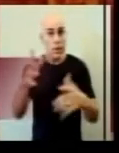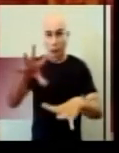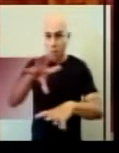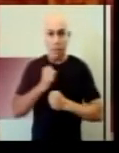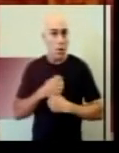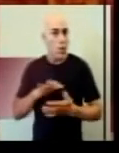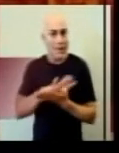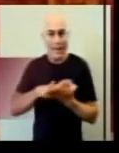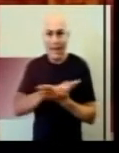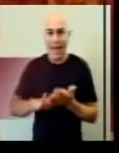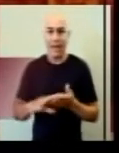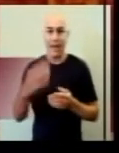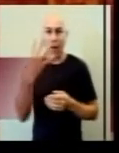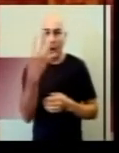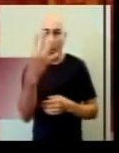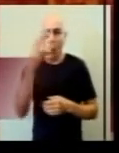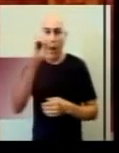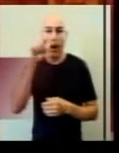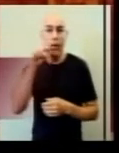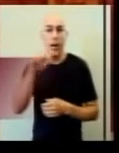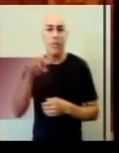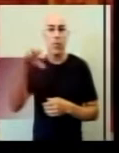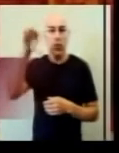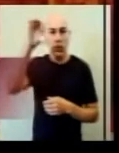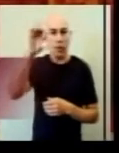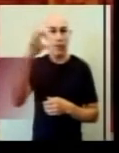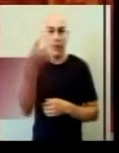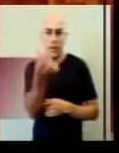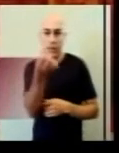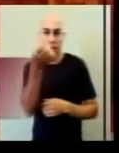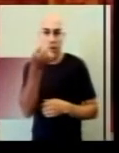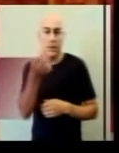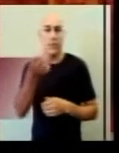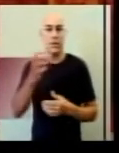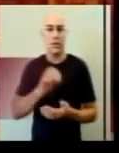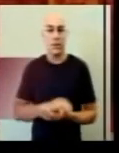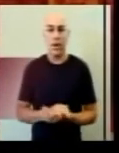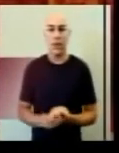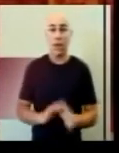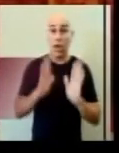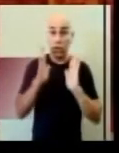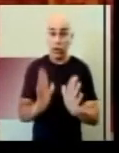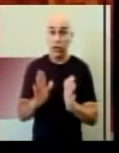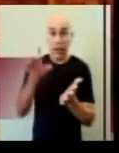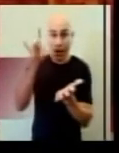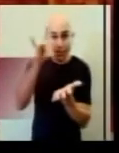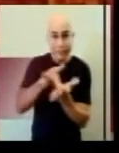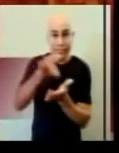momento em estado gripal. Desses, 82%,